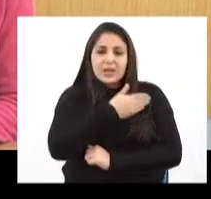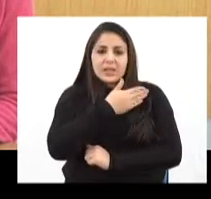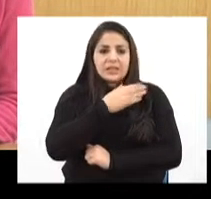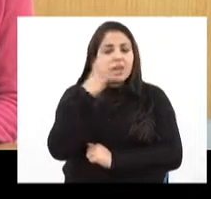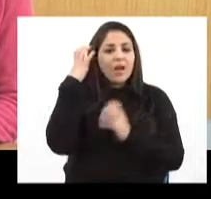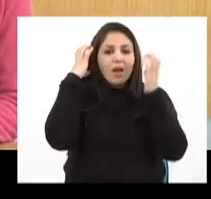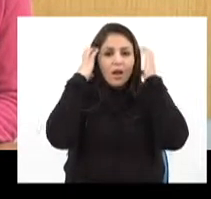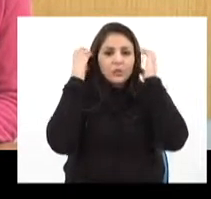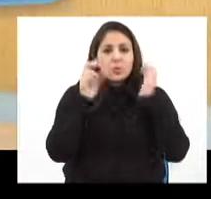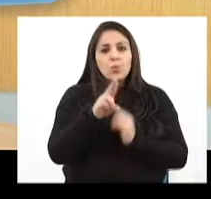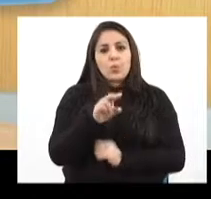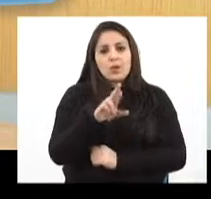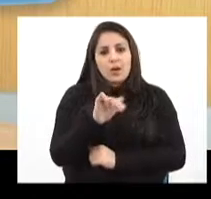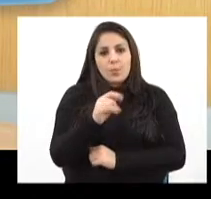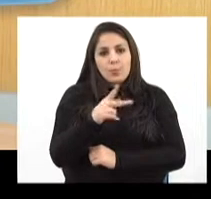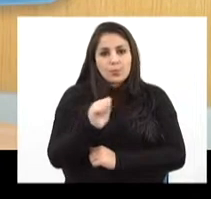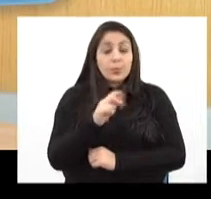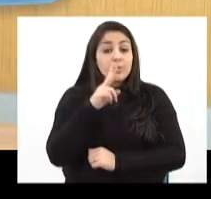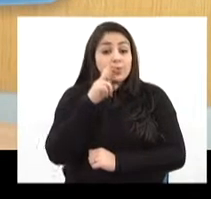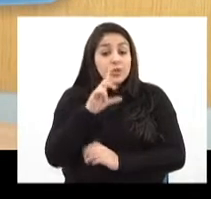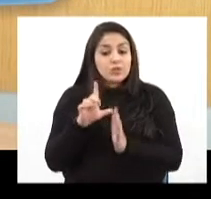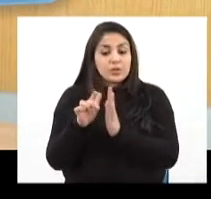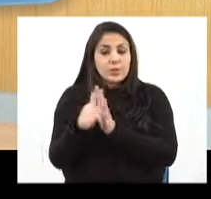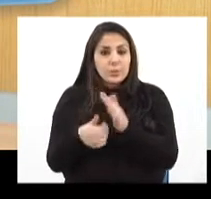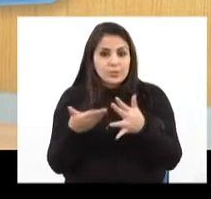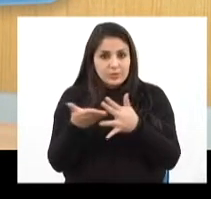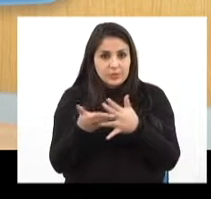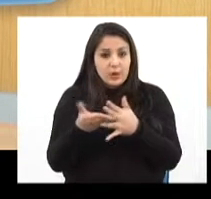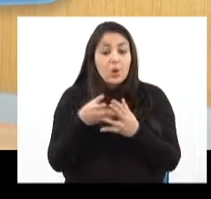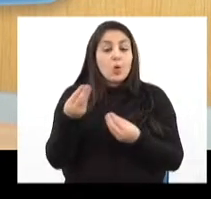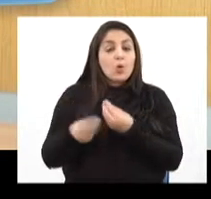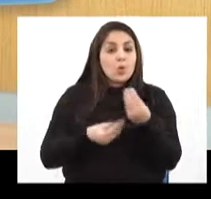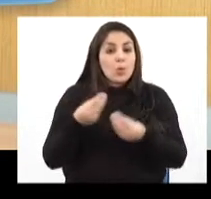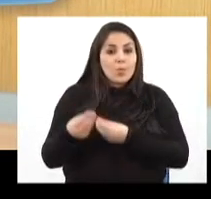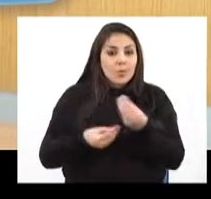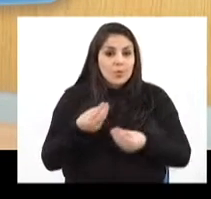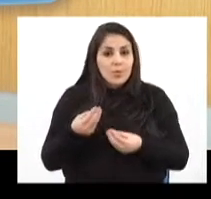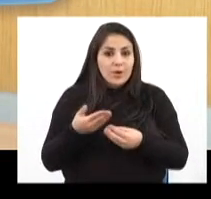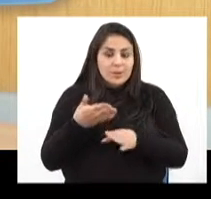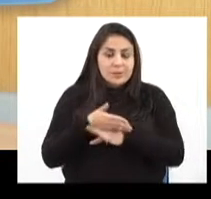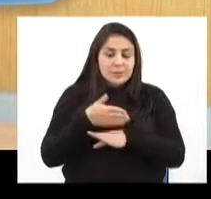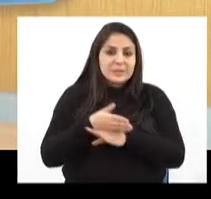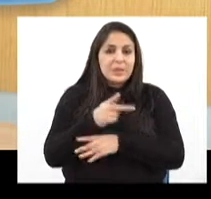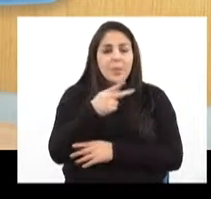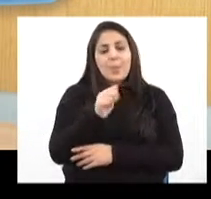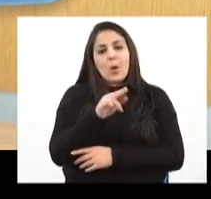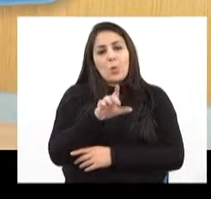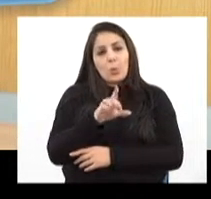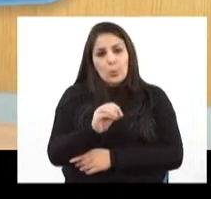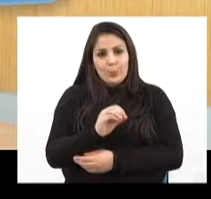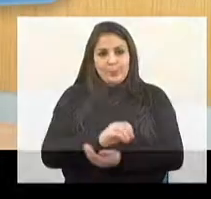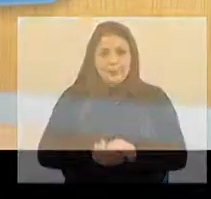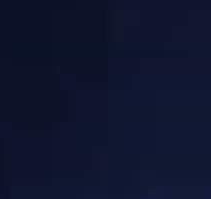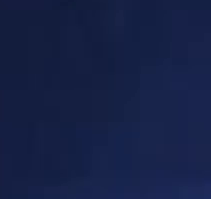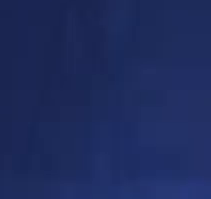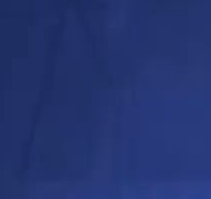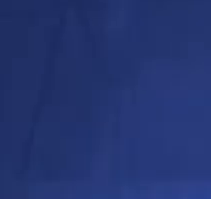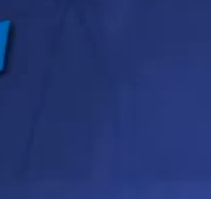Rádio Uirapuru. E veja depois do intervalo como foi o grande expediente do vereador Paulo